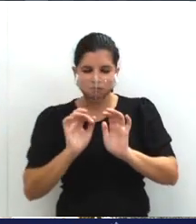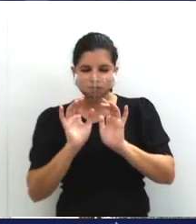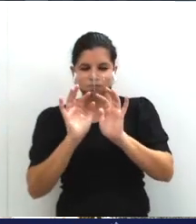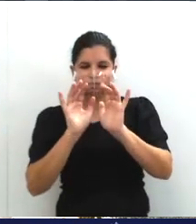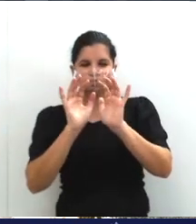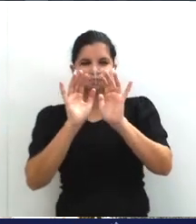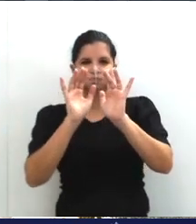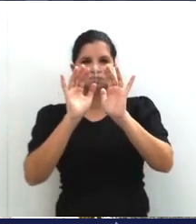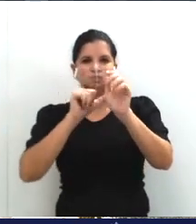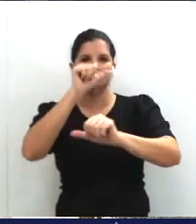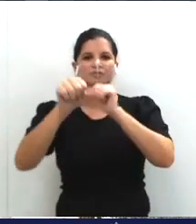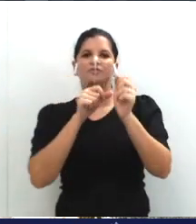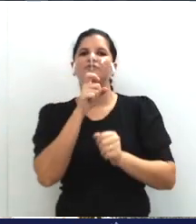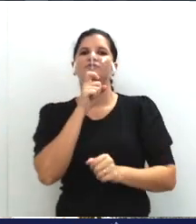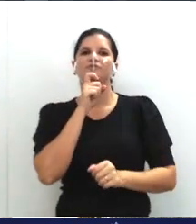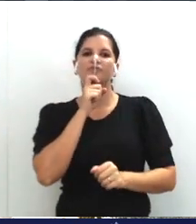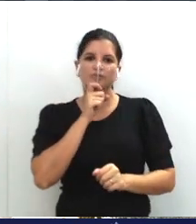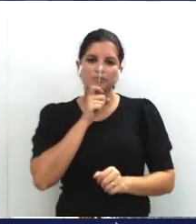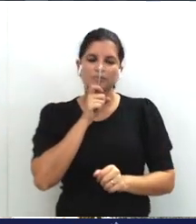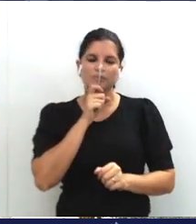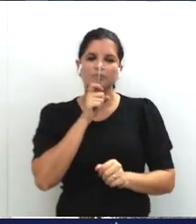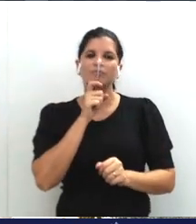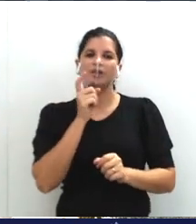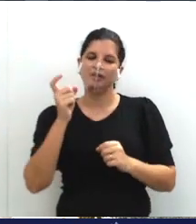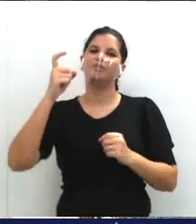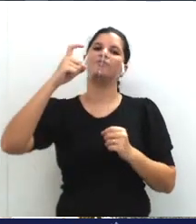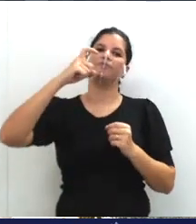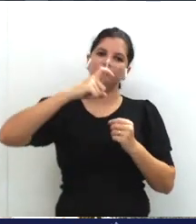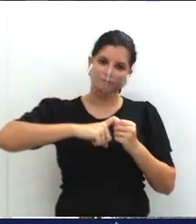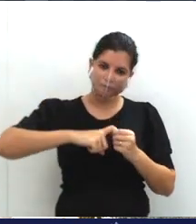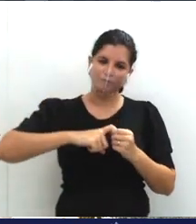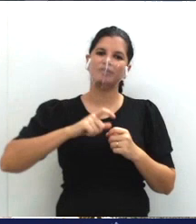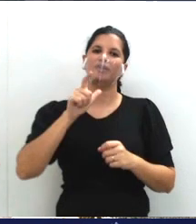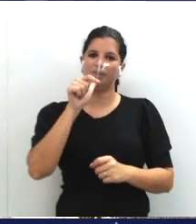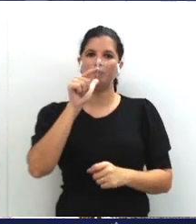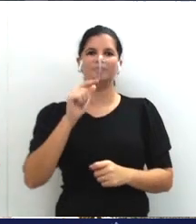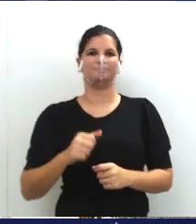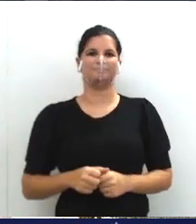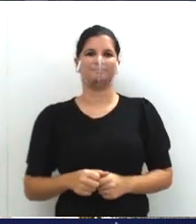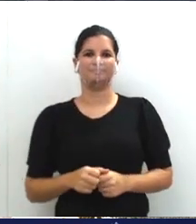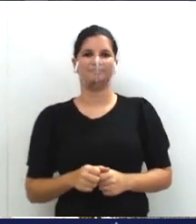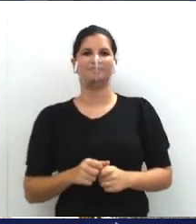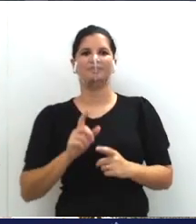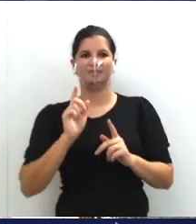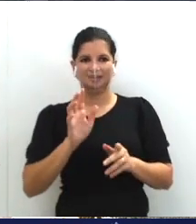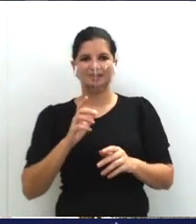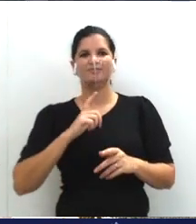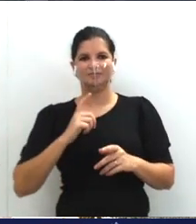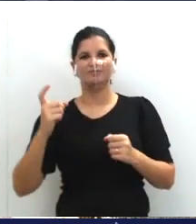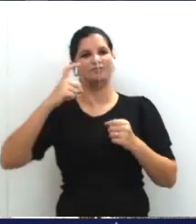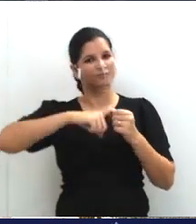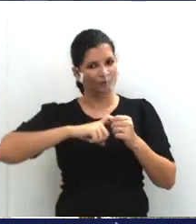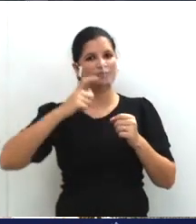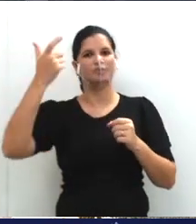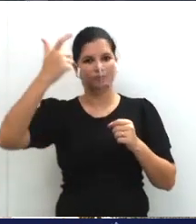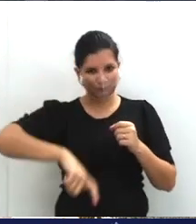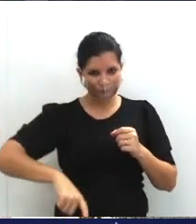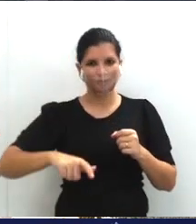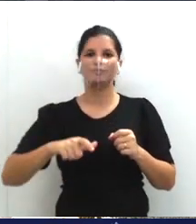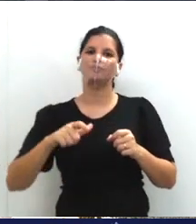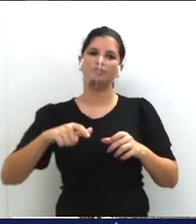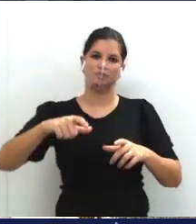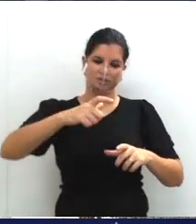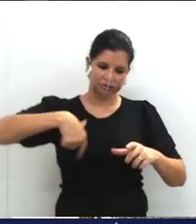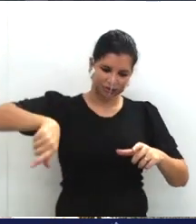um condensador e vai ser convertido outra vez em água, que vai voltar aos